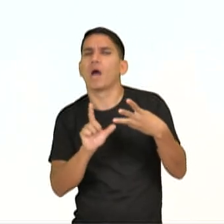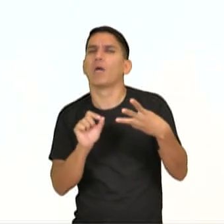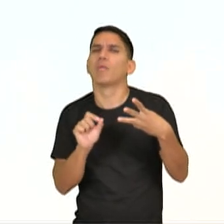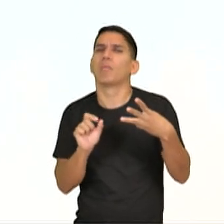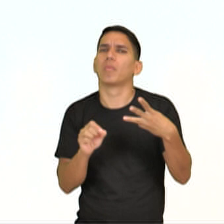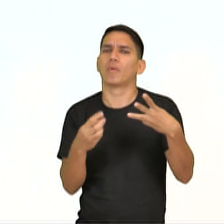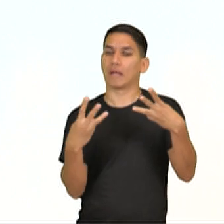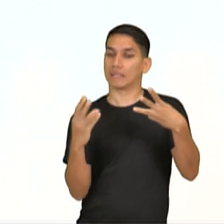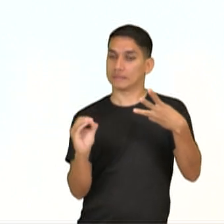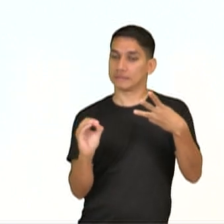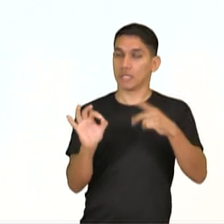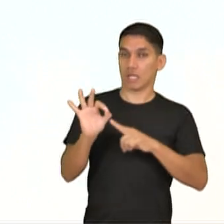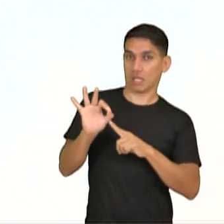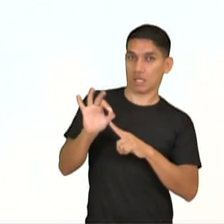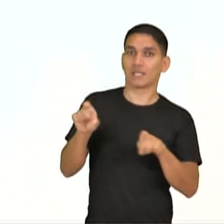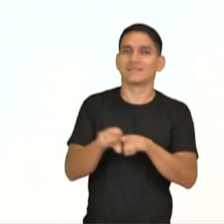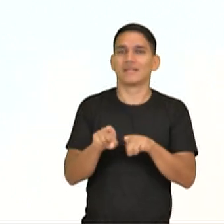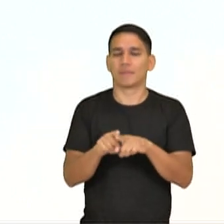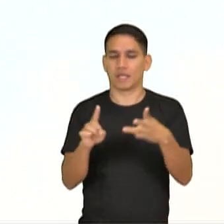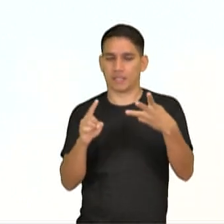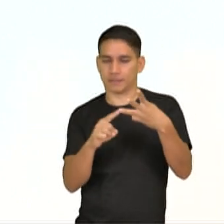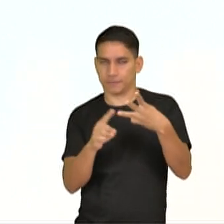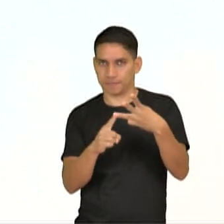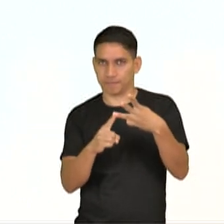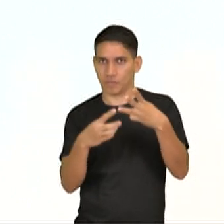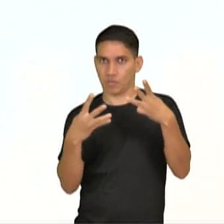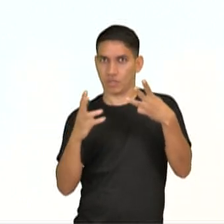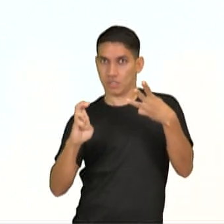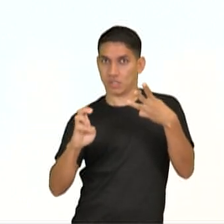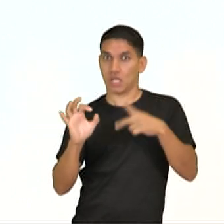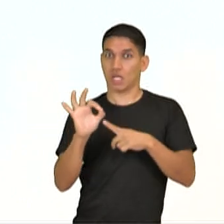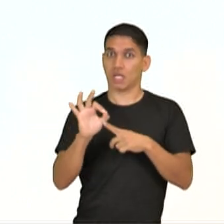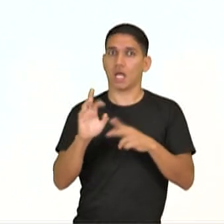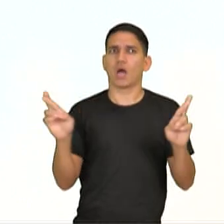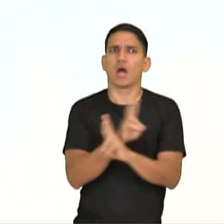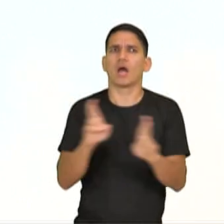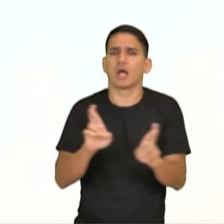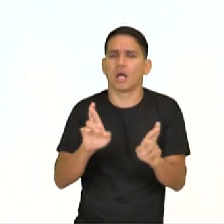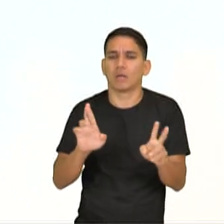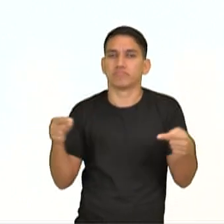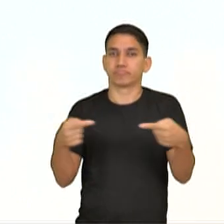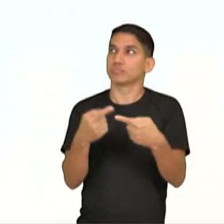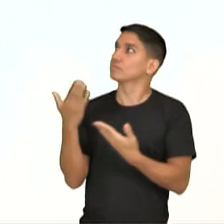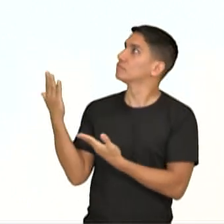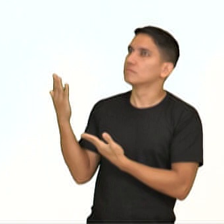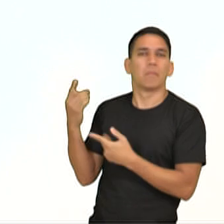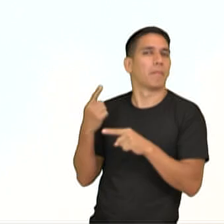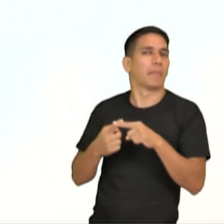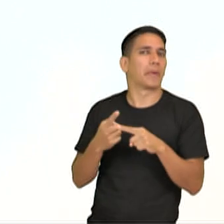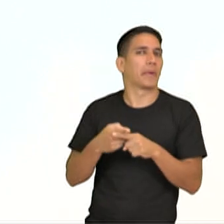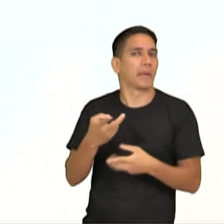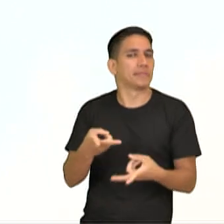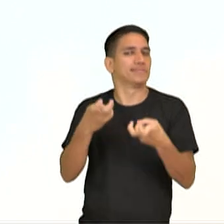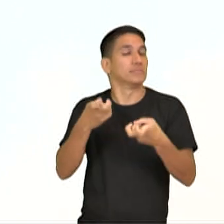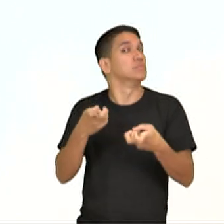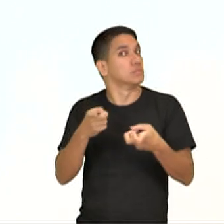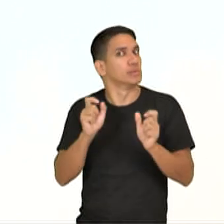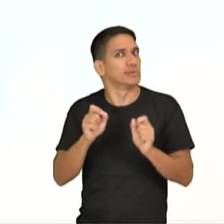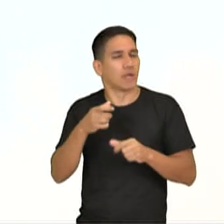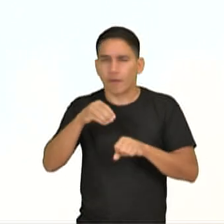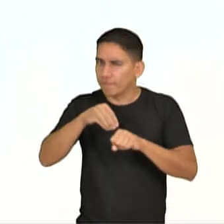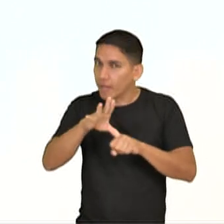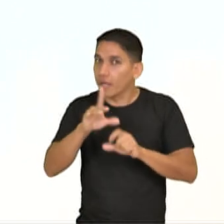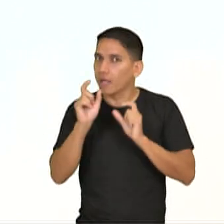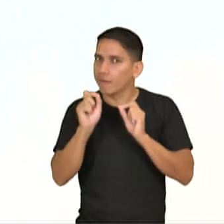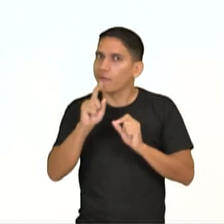graus e também da tangente de 45 graus, utilizando essa relação, porque por incrível que pareça, confesso para